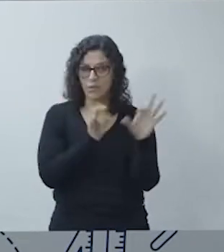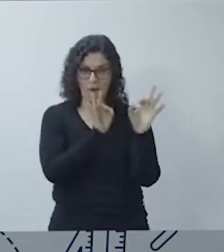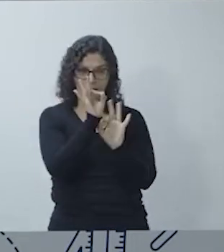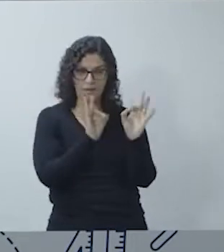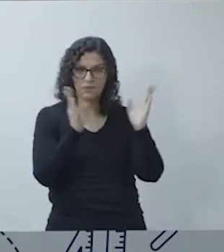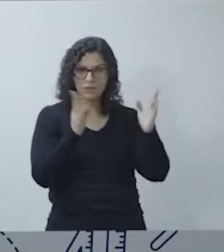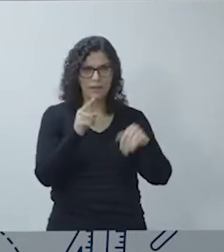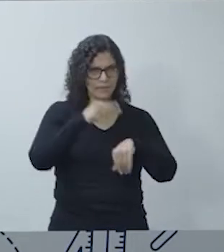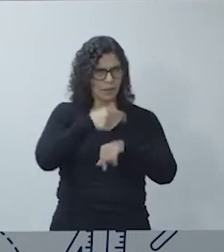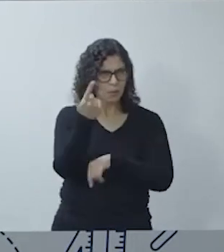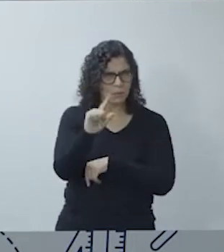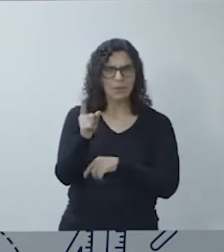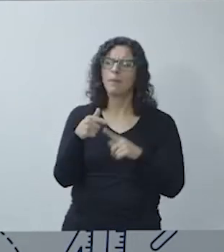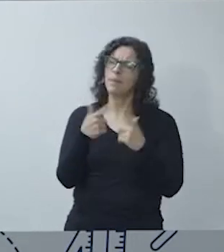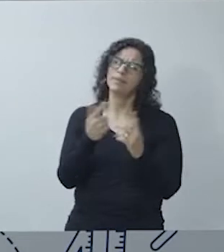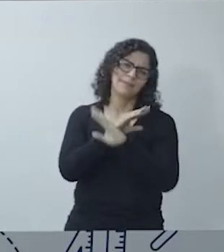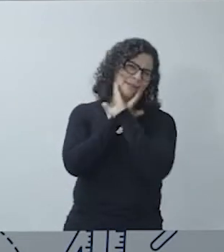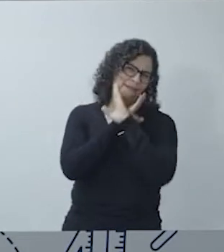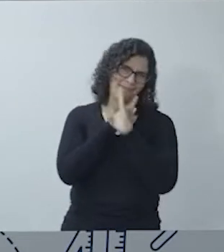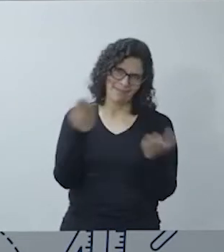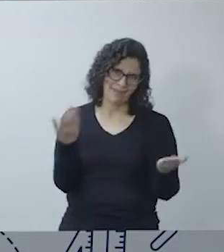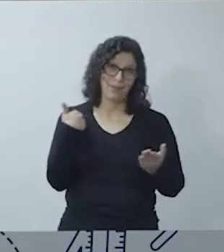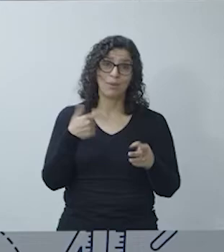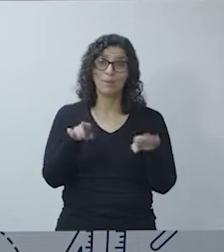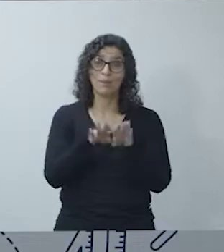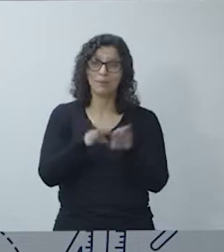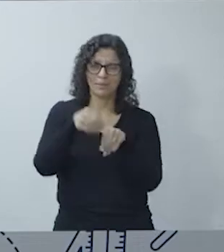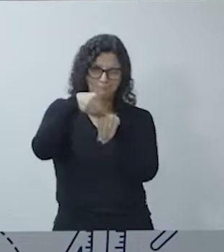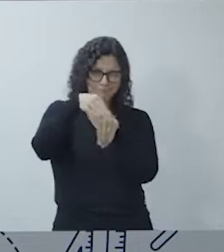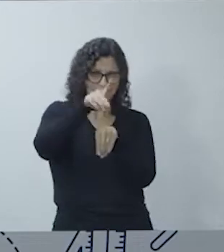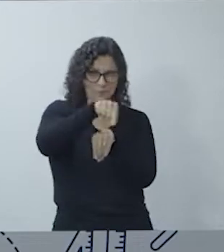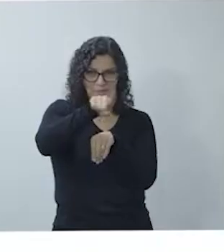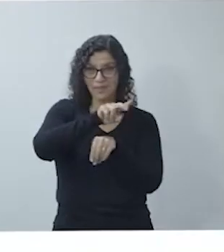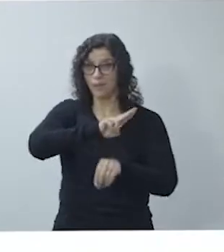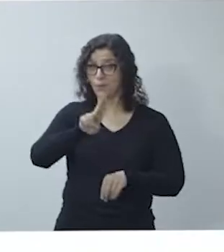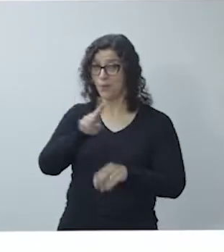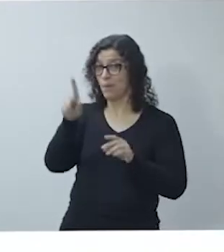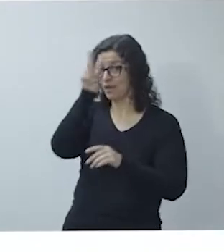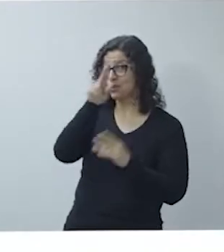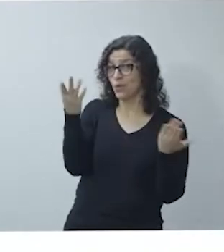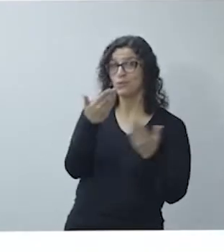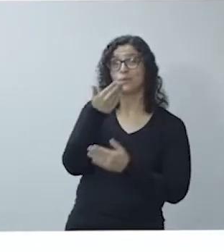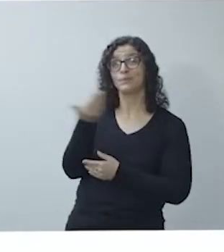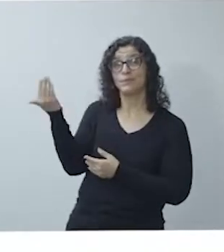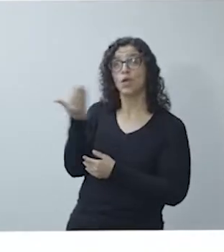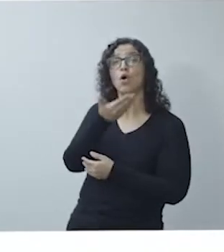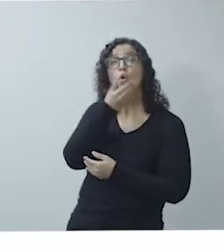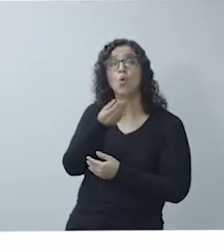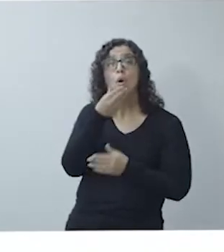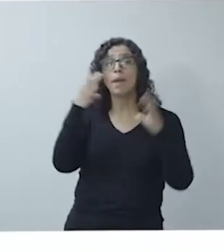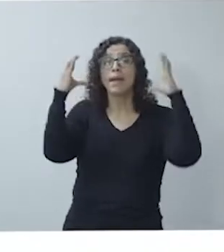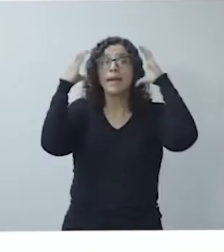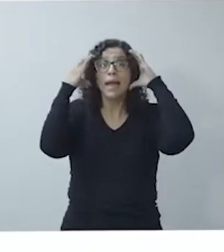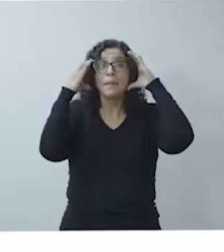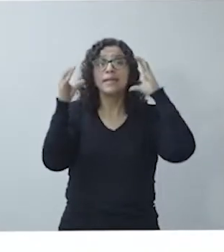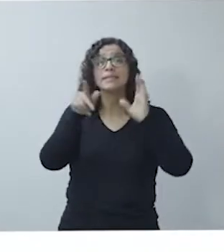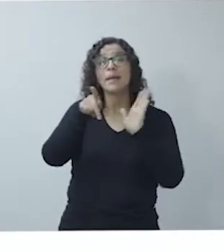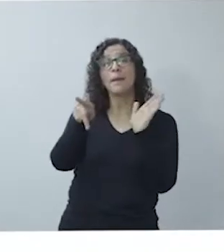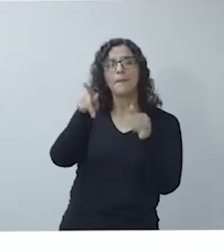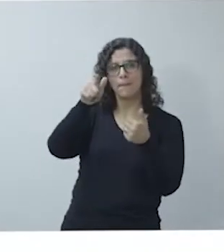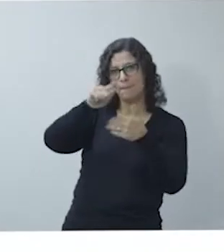fazer? Não deu tempo? Mas é claro que eu faço o quê? Eu te conto. O nosso conto de hoje é O Homem de Cabeça